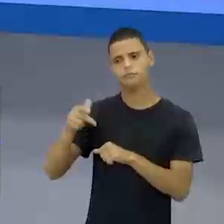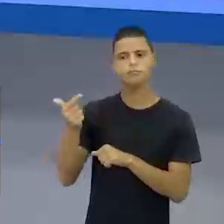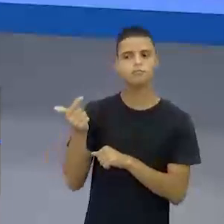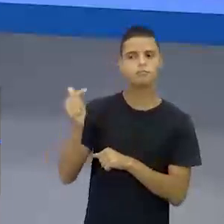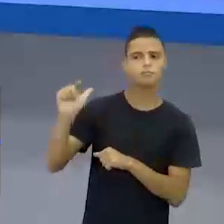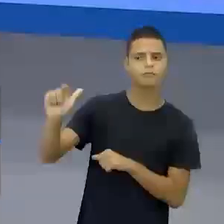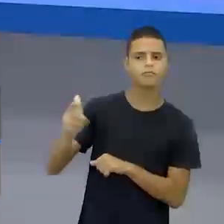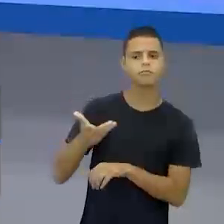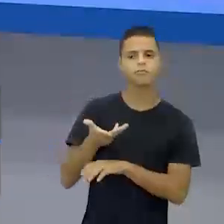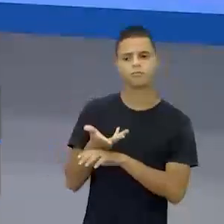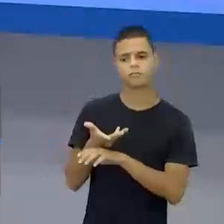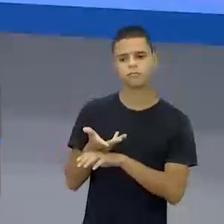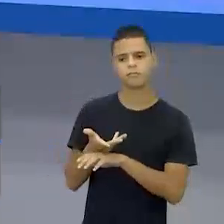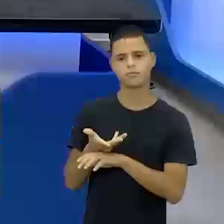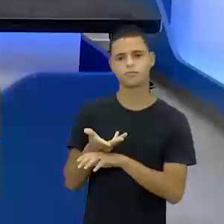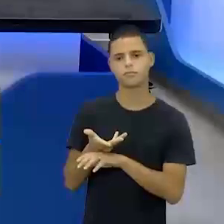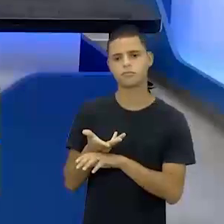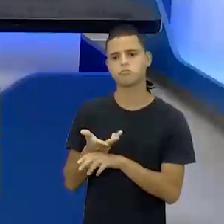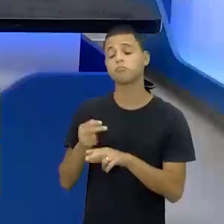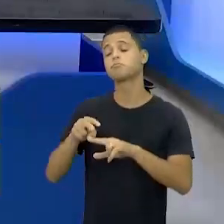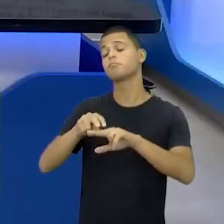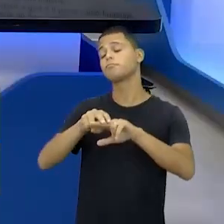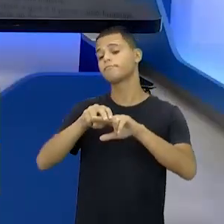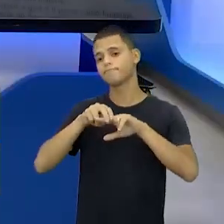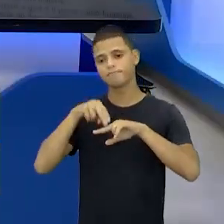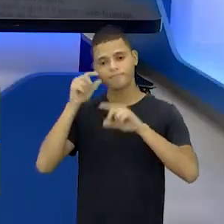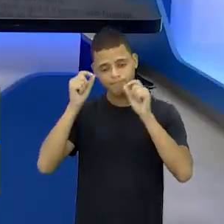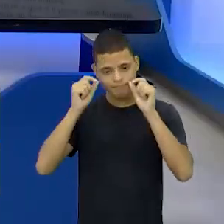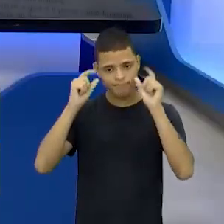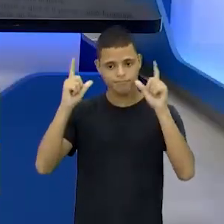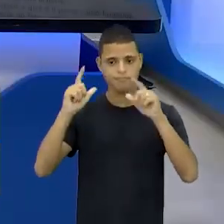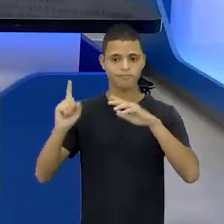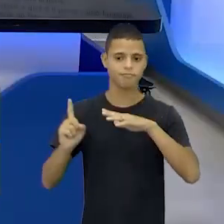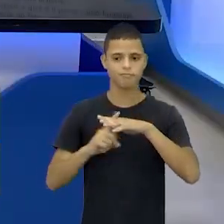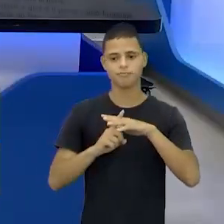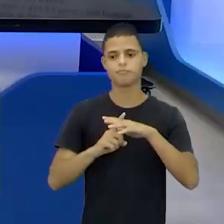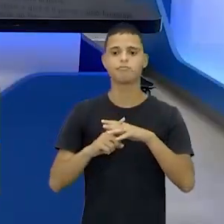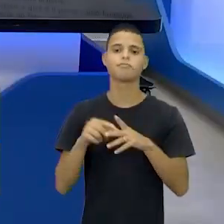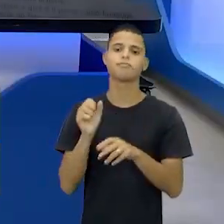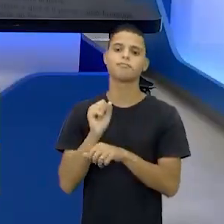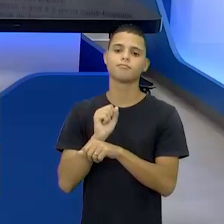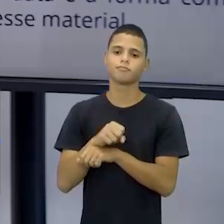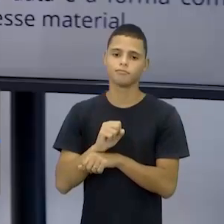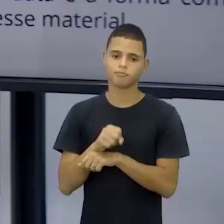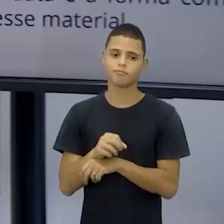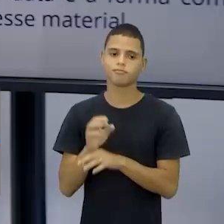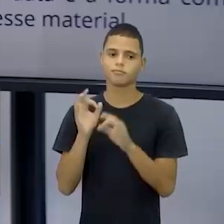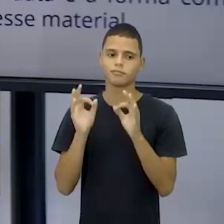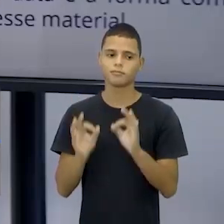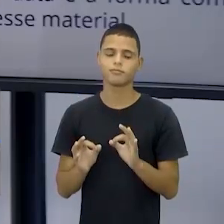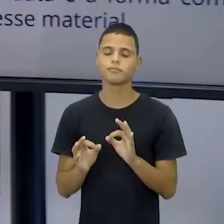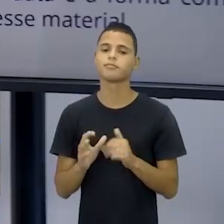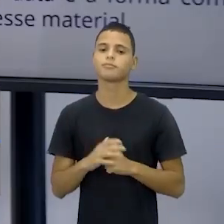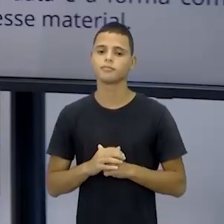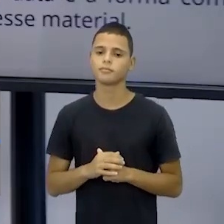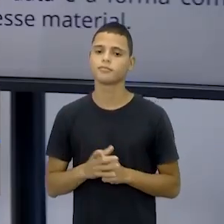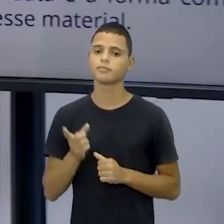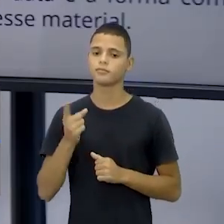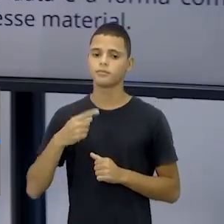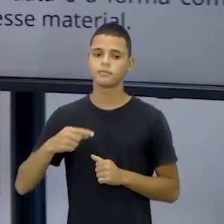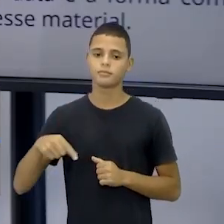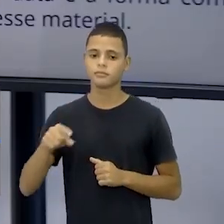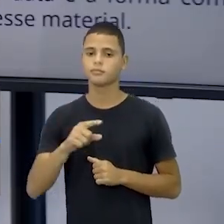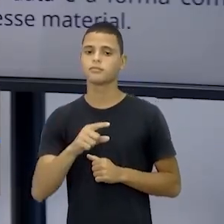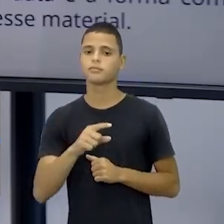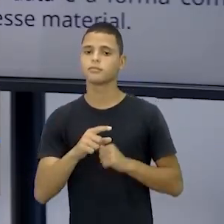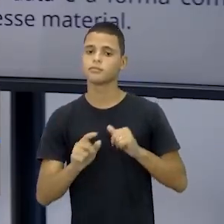componente. Por isso que é de olho na integração dos componentes? É isso, professora. Dentro do nosso componente, nós vamos levar a carta